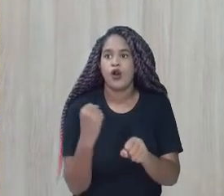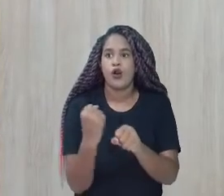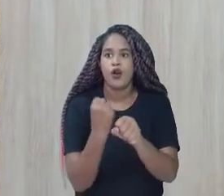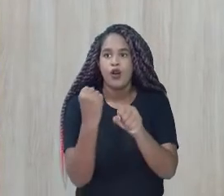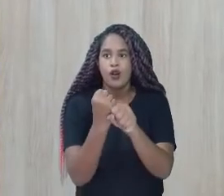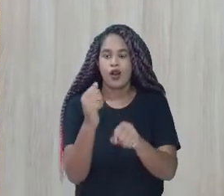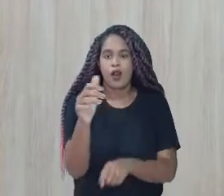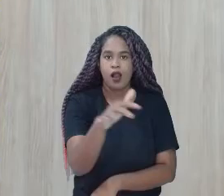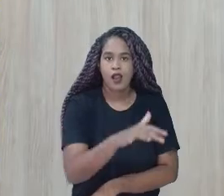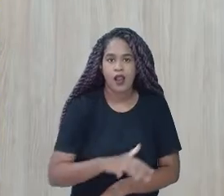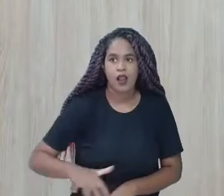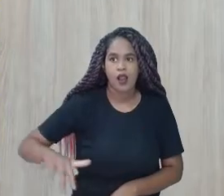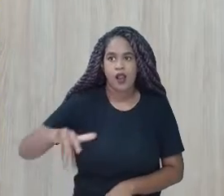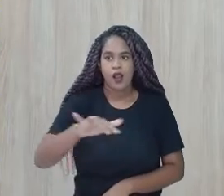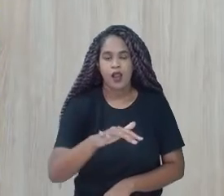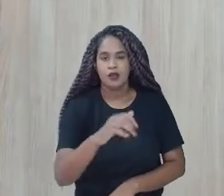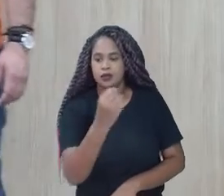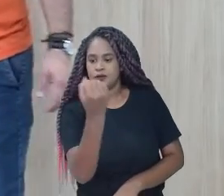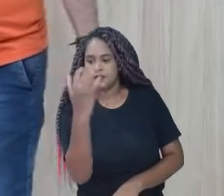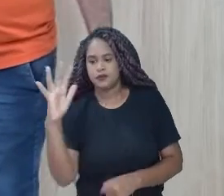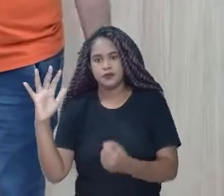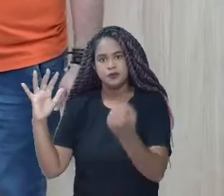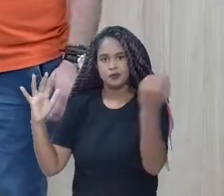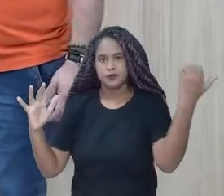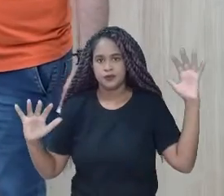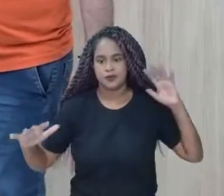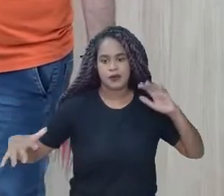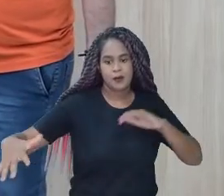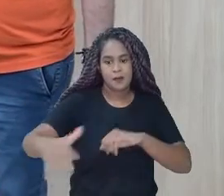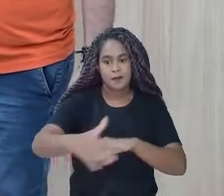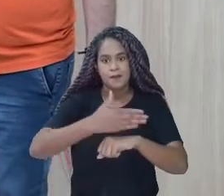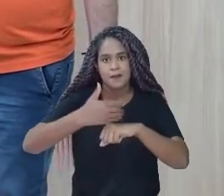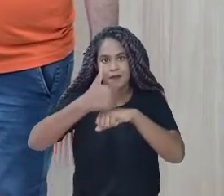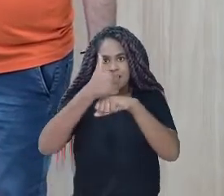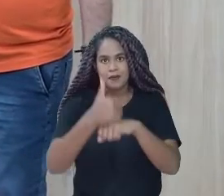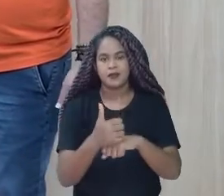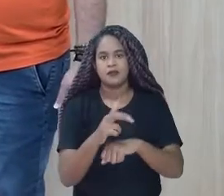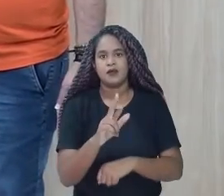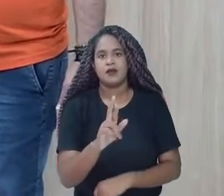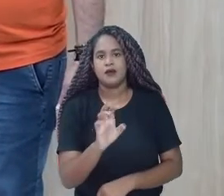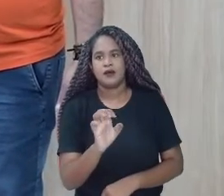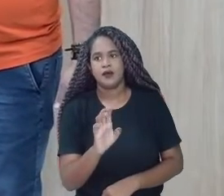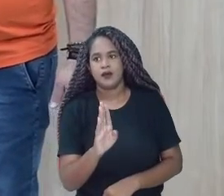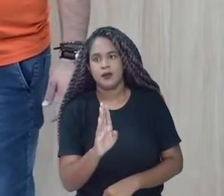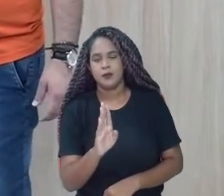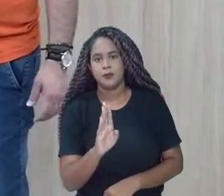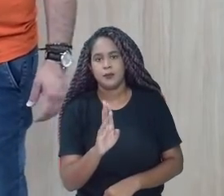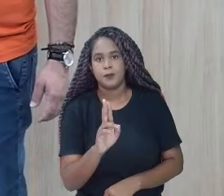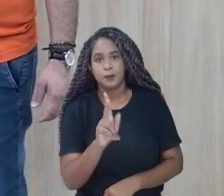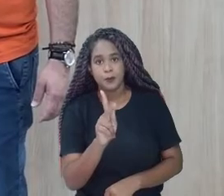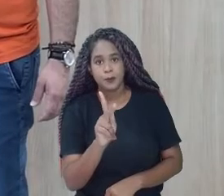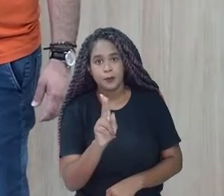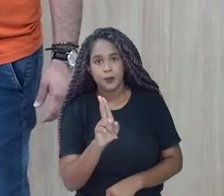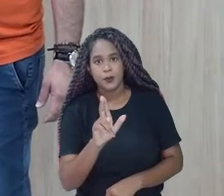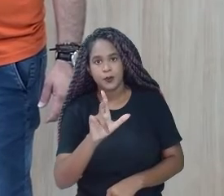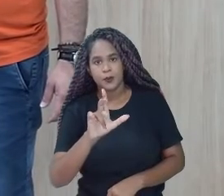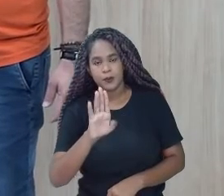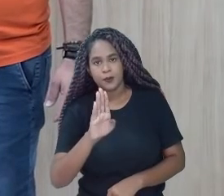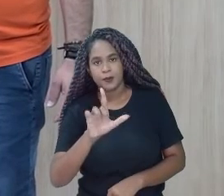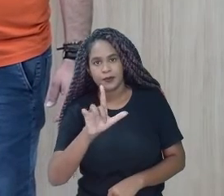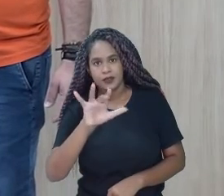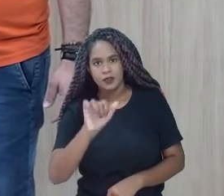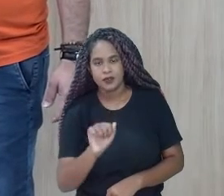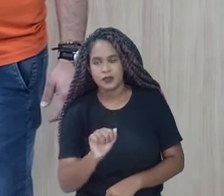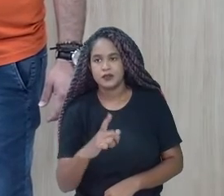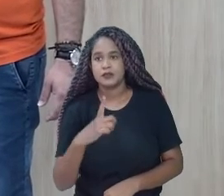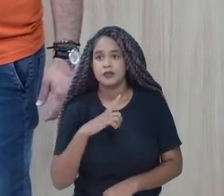né, verde aqui, que constitui a Praça da República. Então, a gente tem essas imagens, né, e